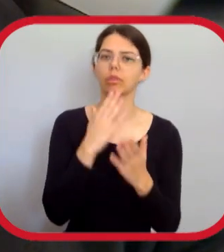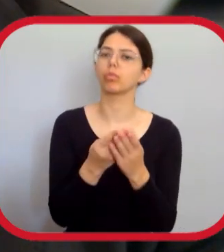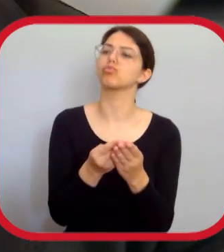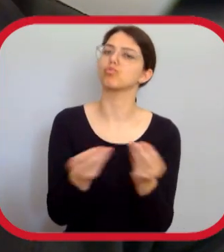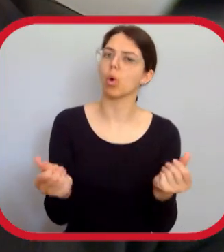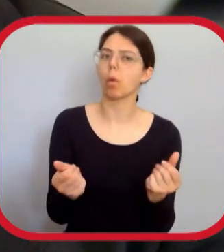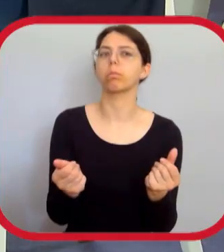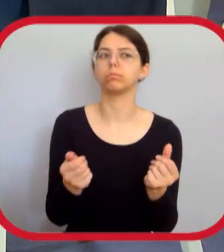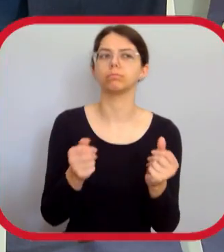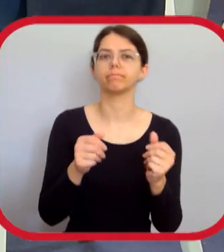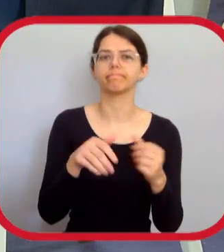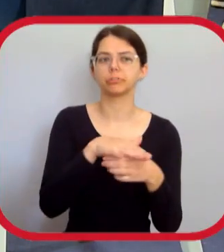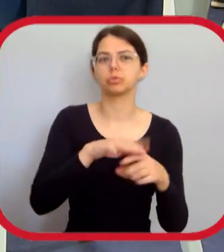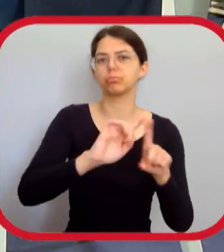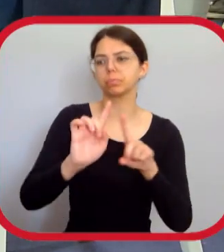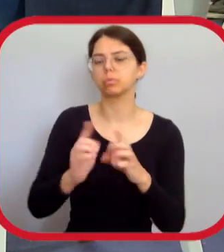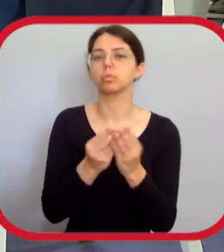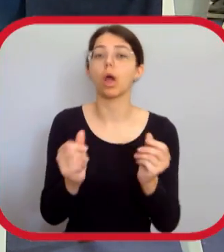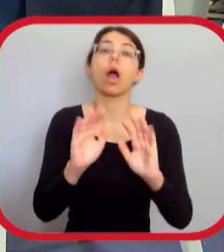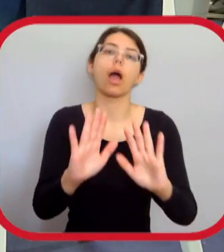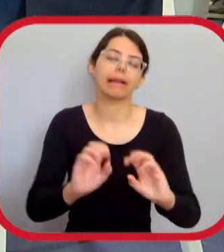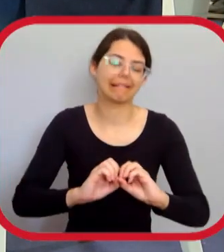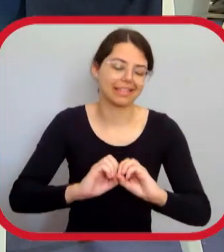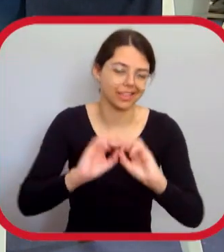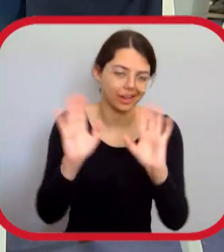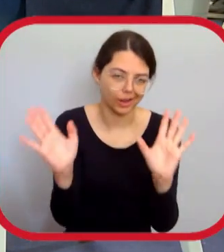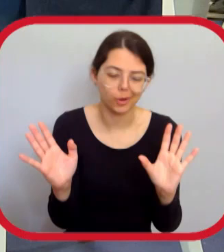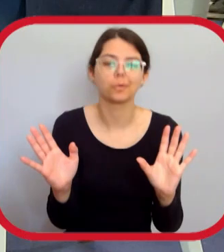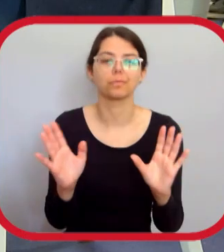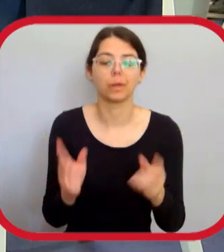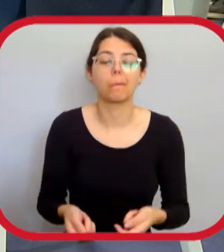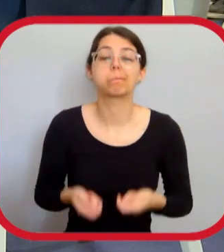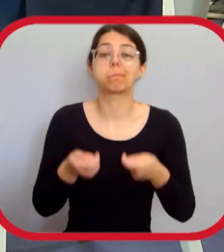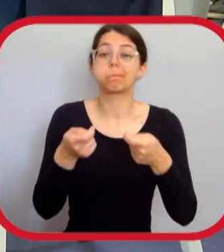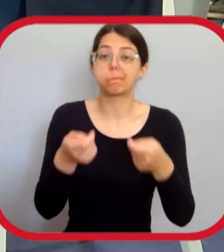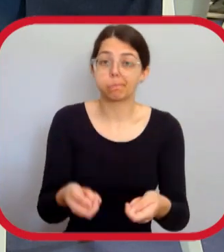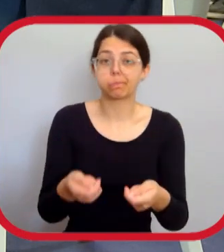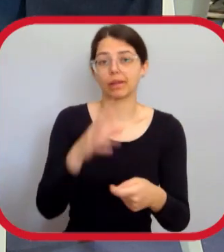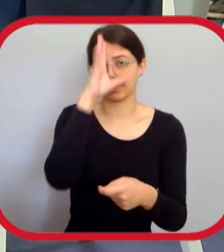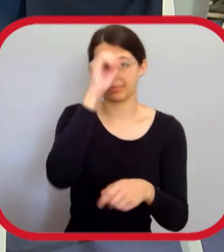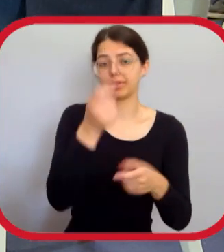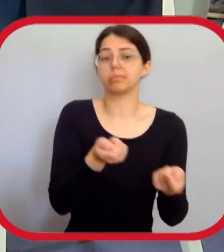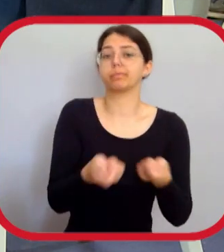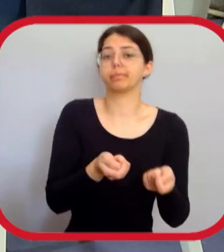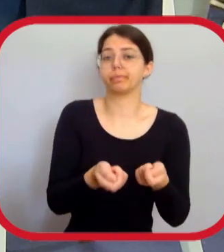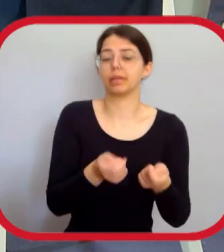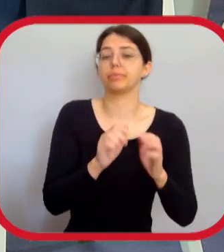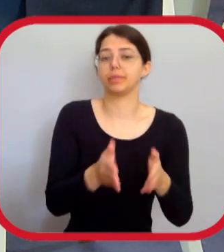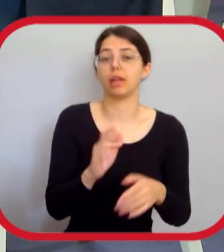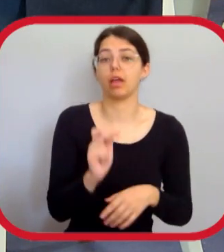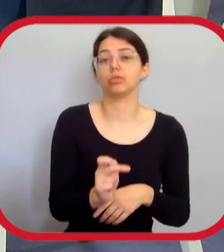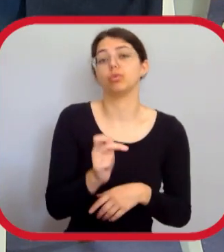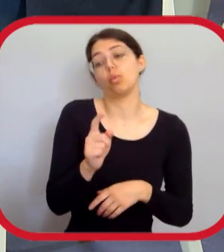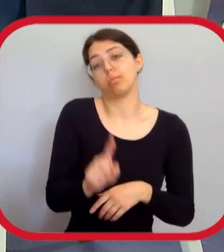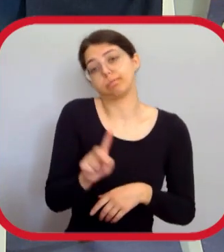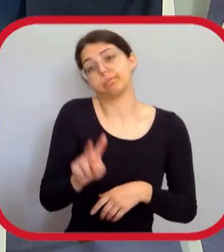isto resolvia uma série de questões. Agora, tem que ser acompanhado, naturalmente, do investimento da tutela, sobretudo